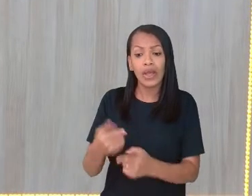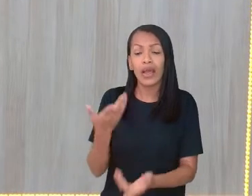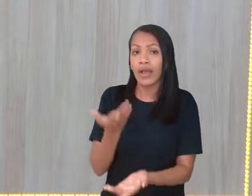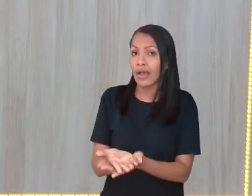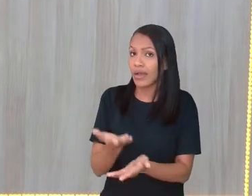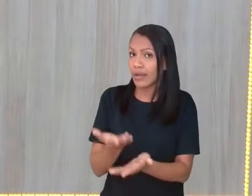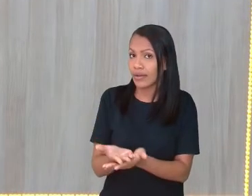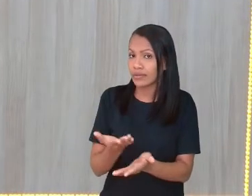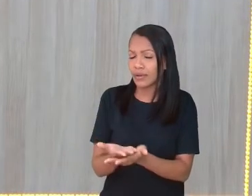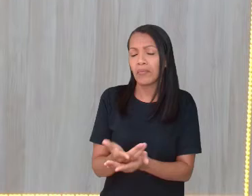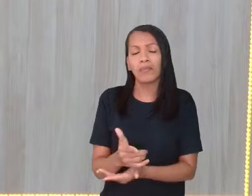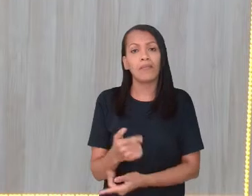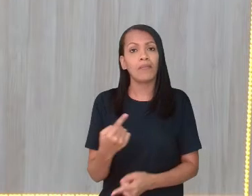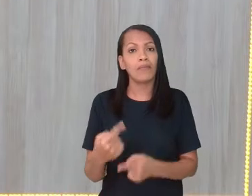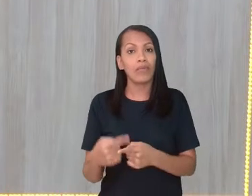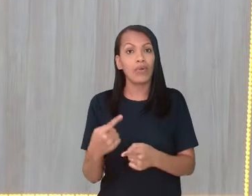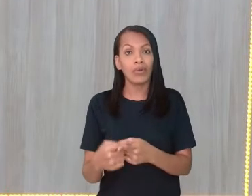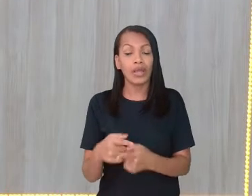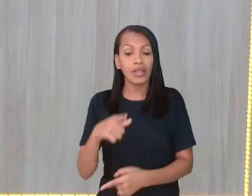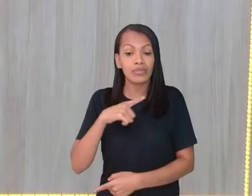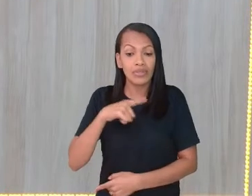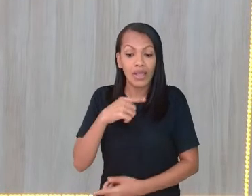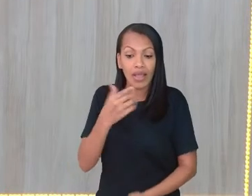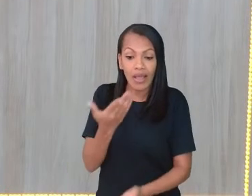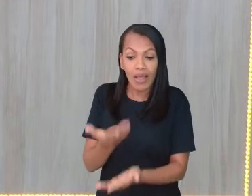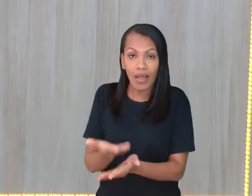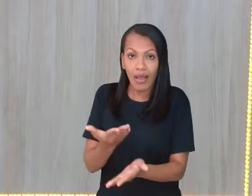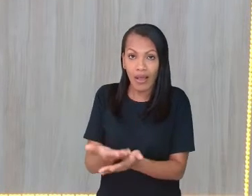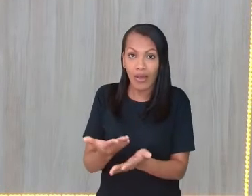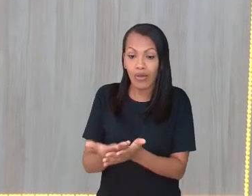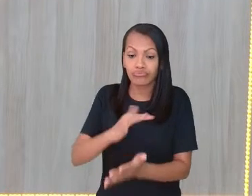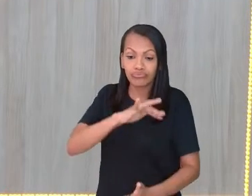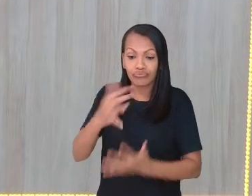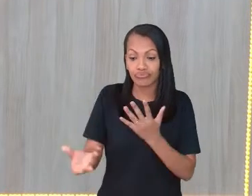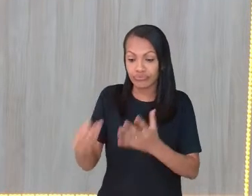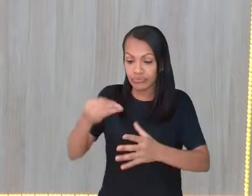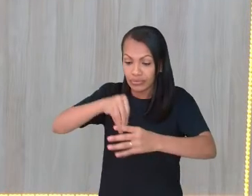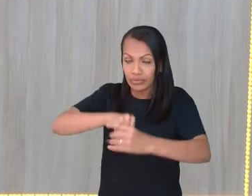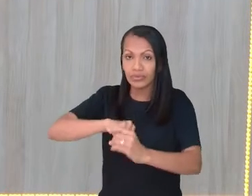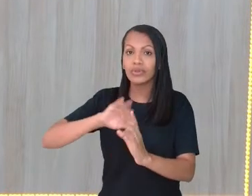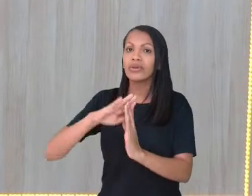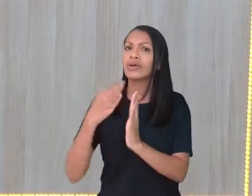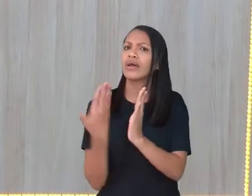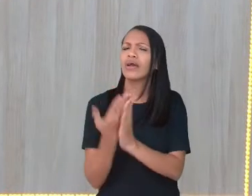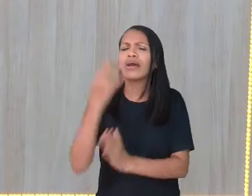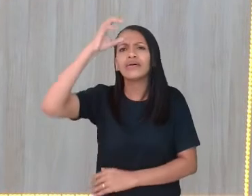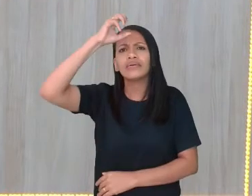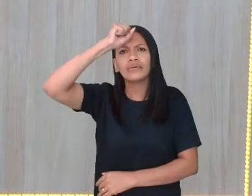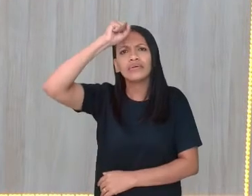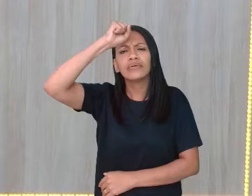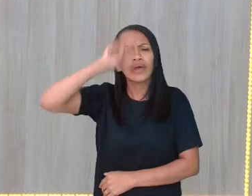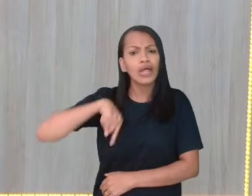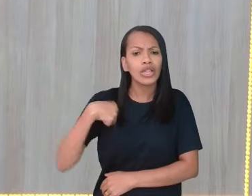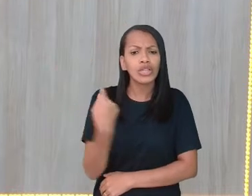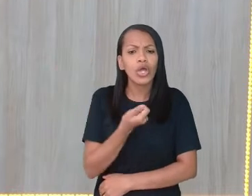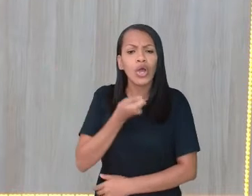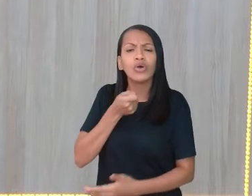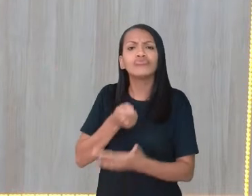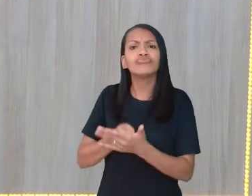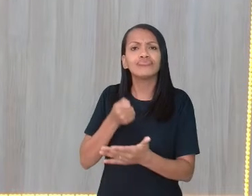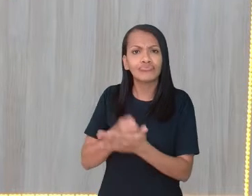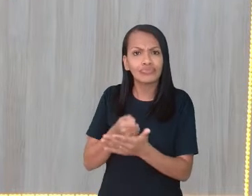porque a gente não tem aulas da língua brasileira de sinais dentro das nossas escolas, para a gente poder aprender, né? É nossa obrigação,